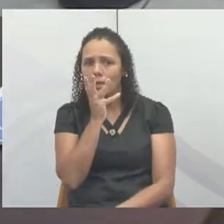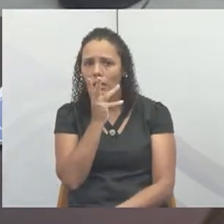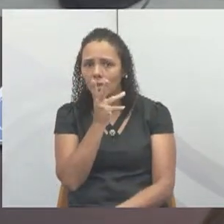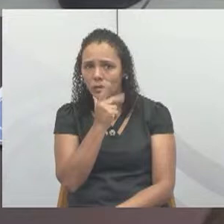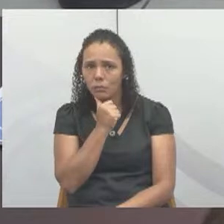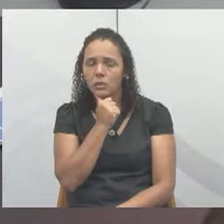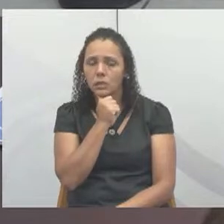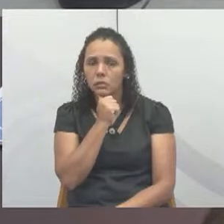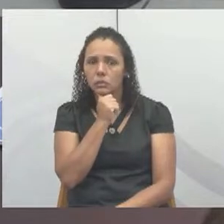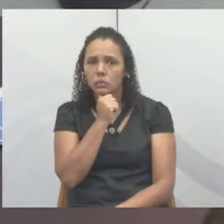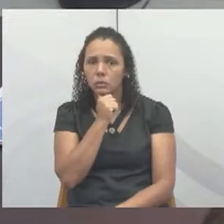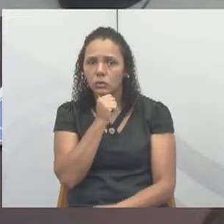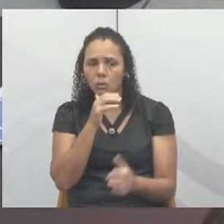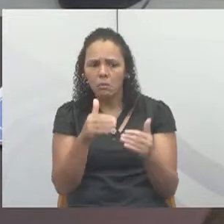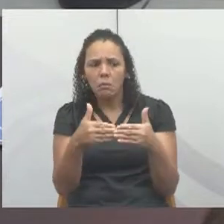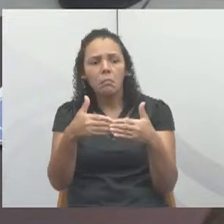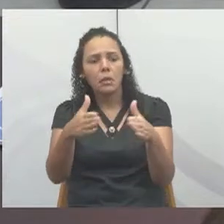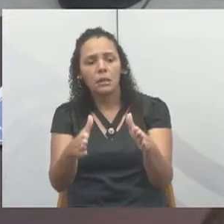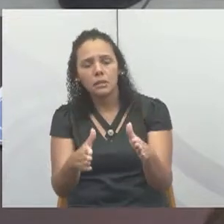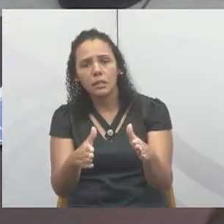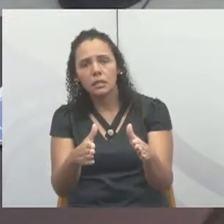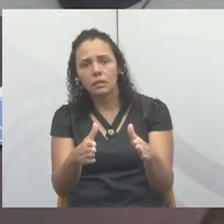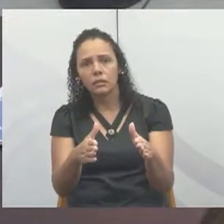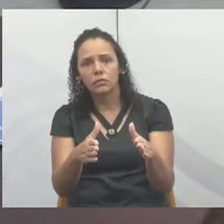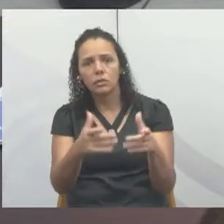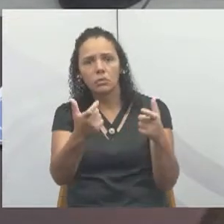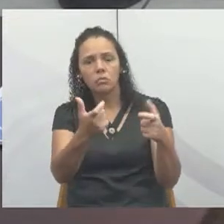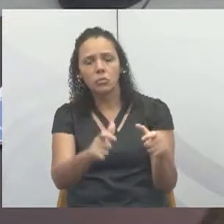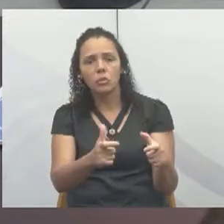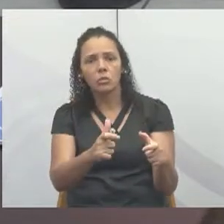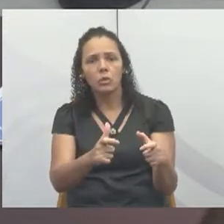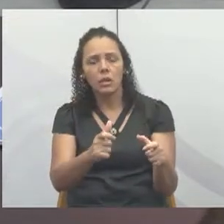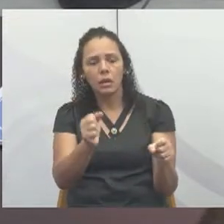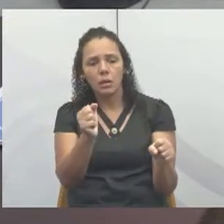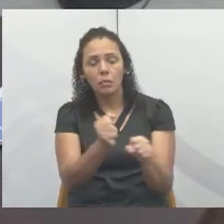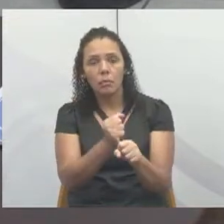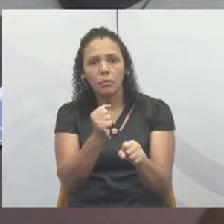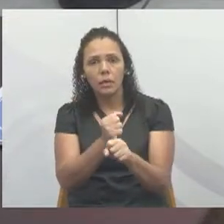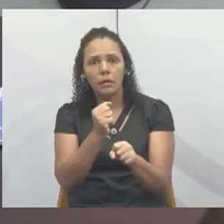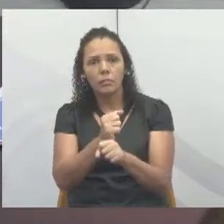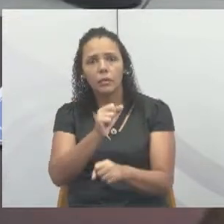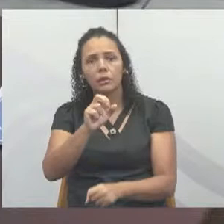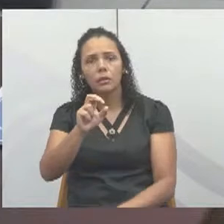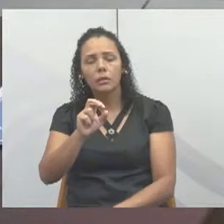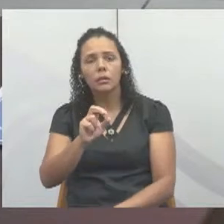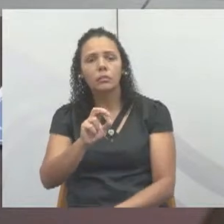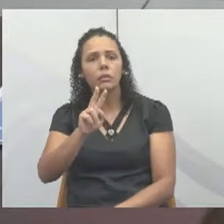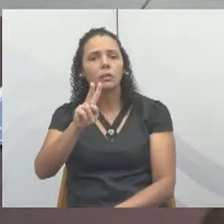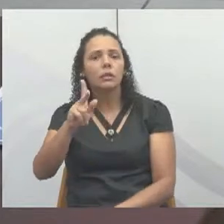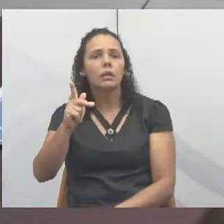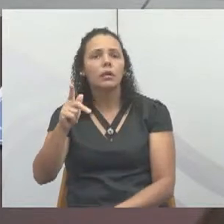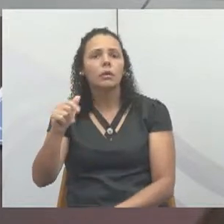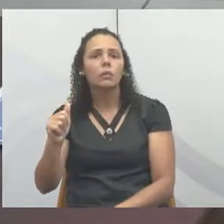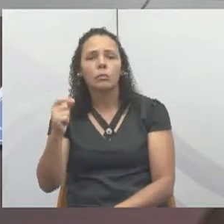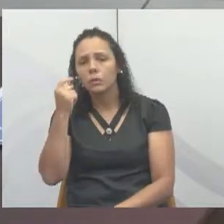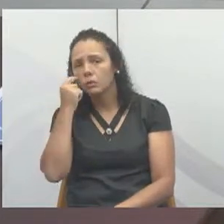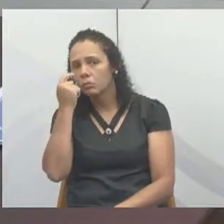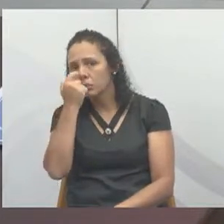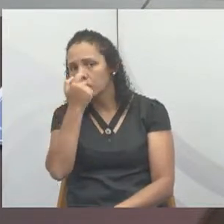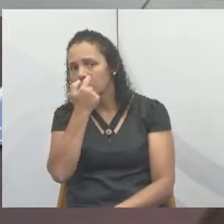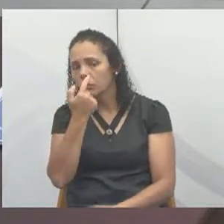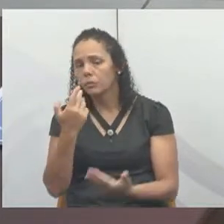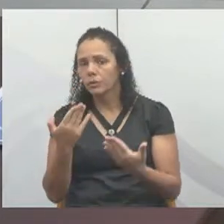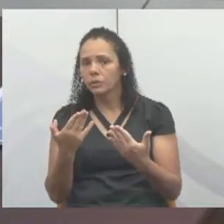saúde, para poder estar liberando o espaço para que comece a reforma da UPA do Parque Meia Lua. E